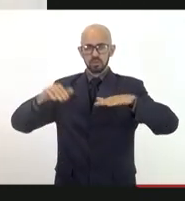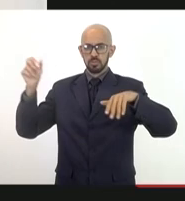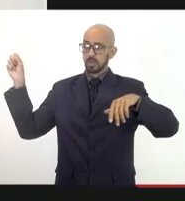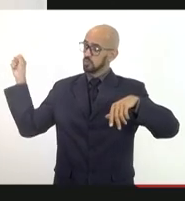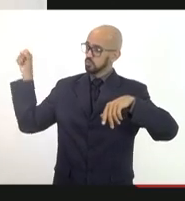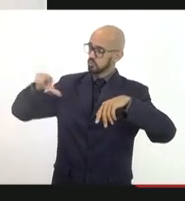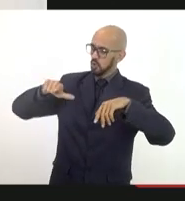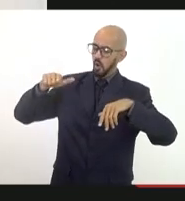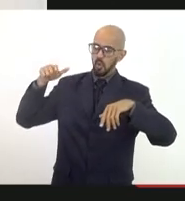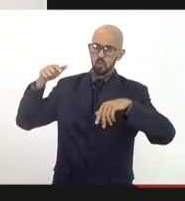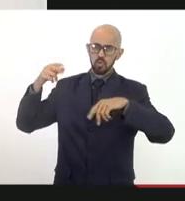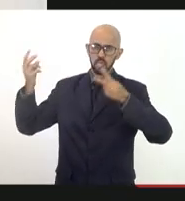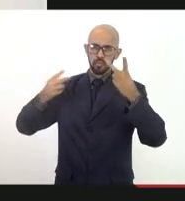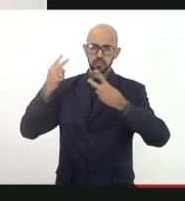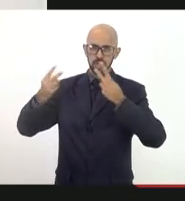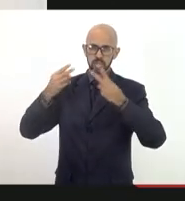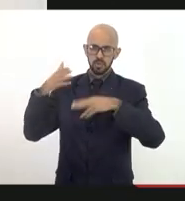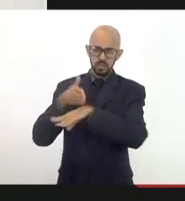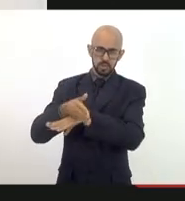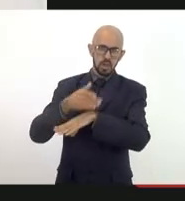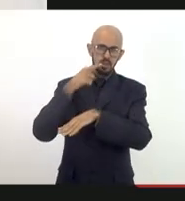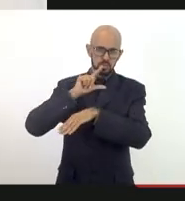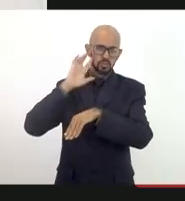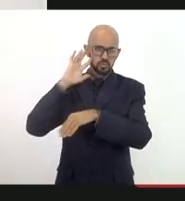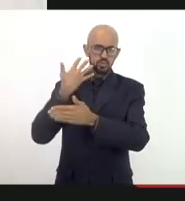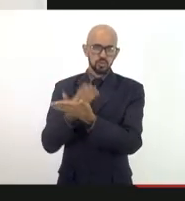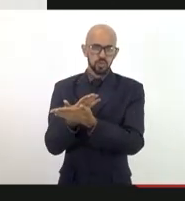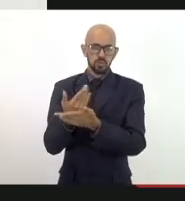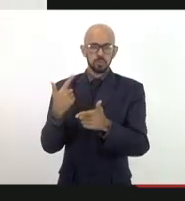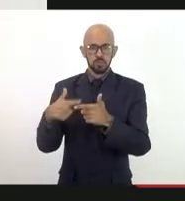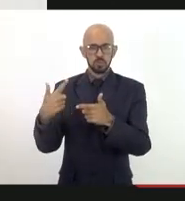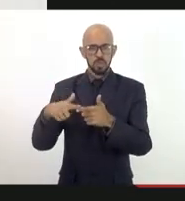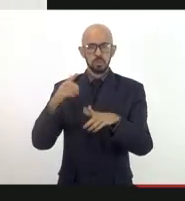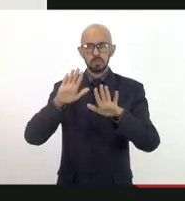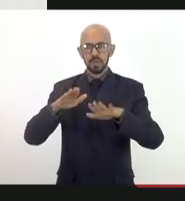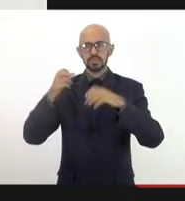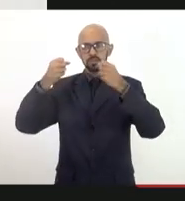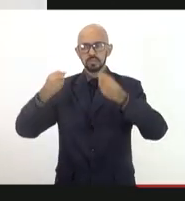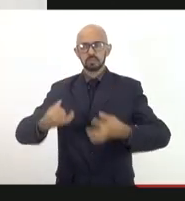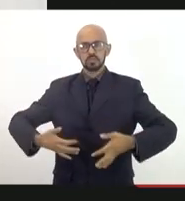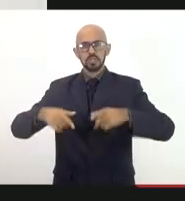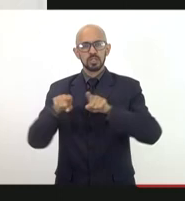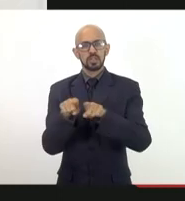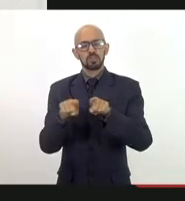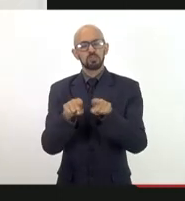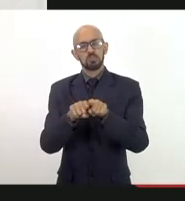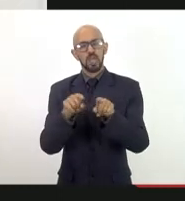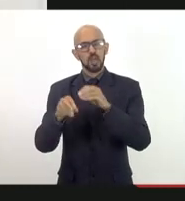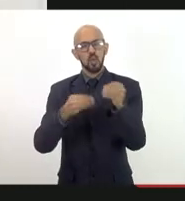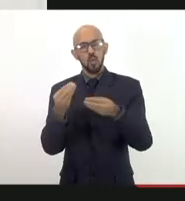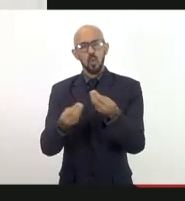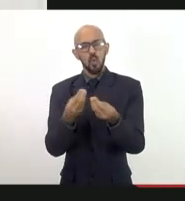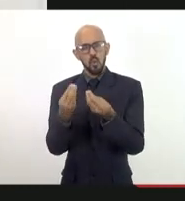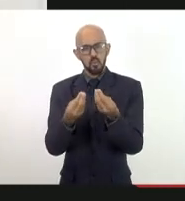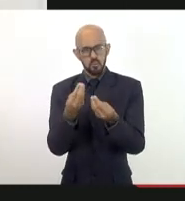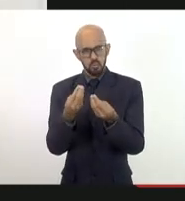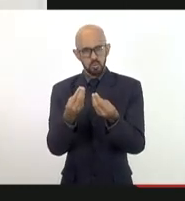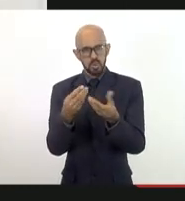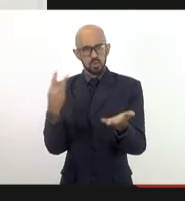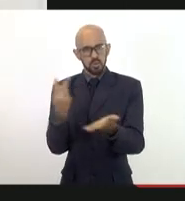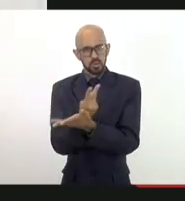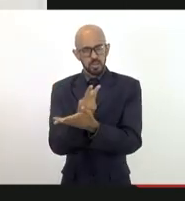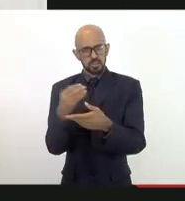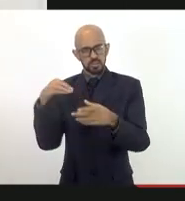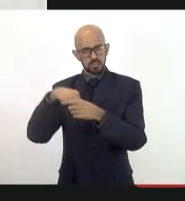maiores taxas de tuberculose hoje, isso também explica, deputada, o motivo do sistema prisional também